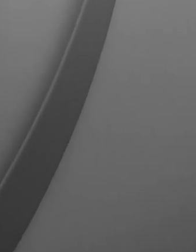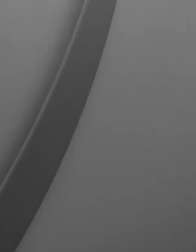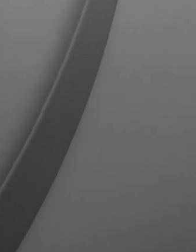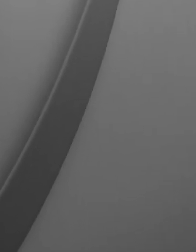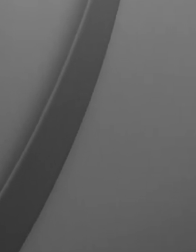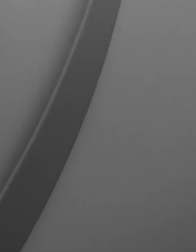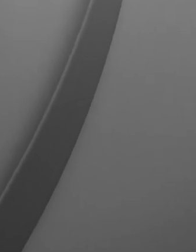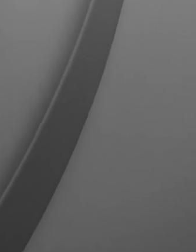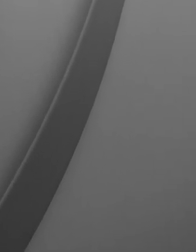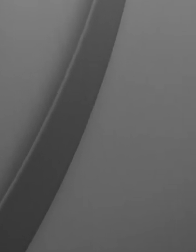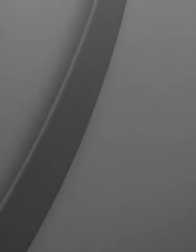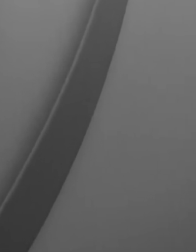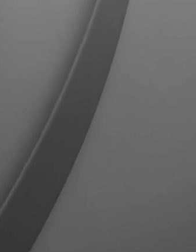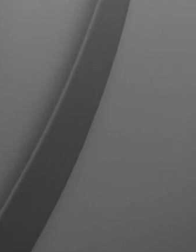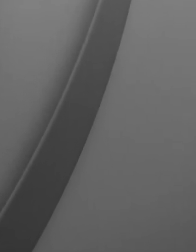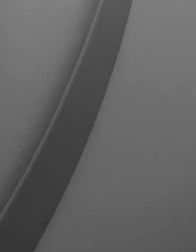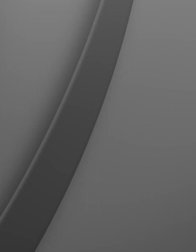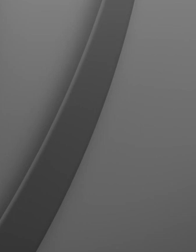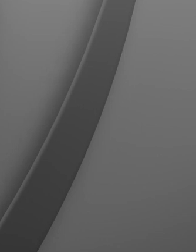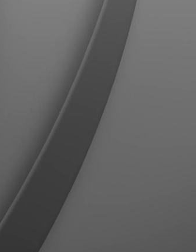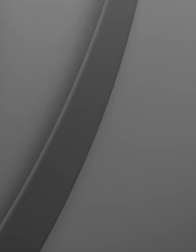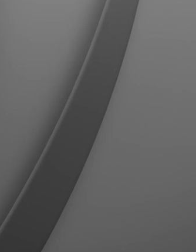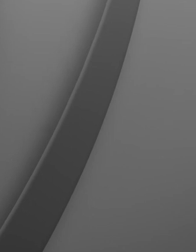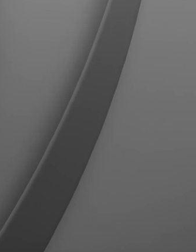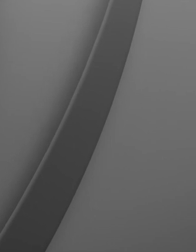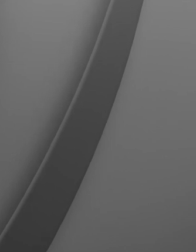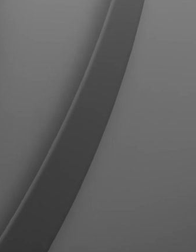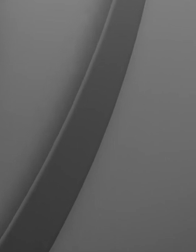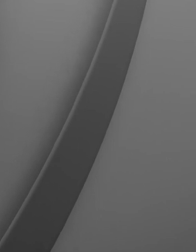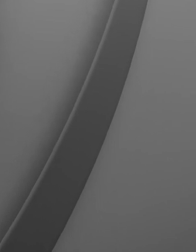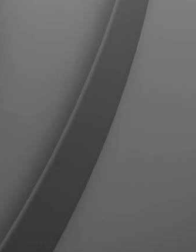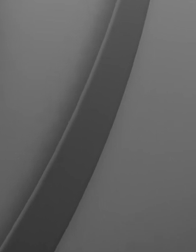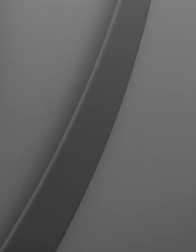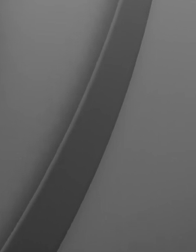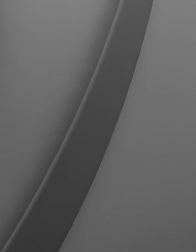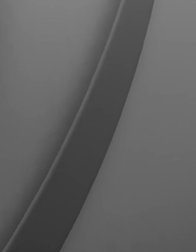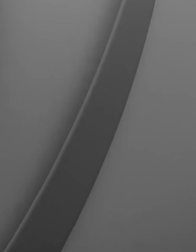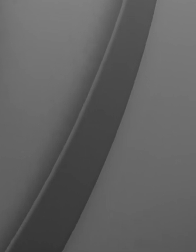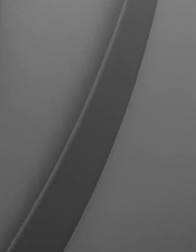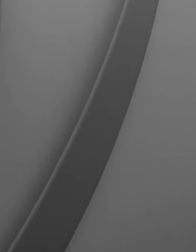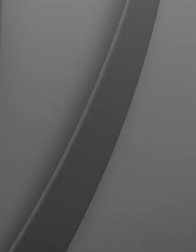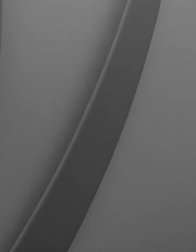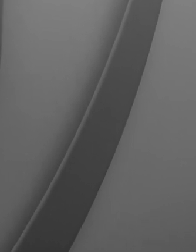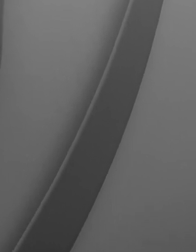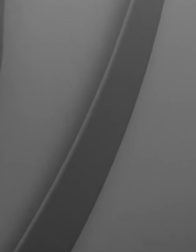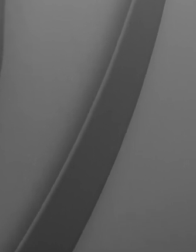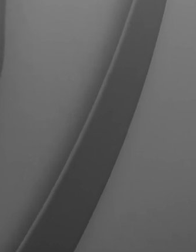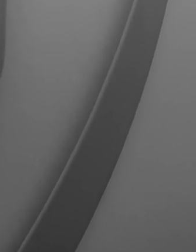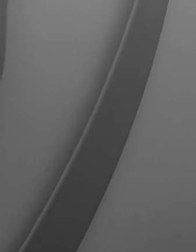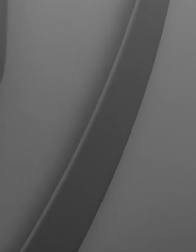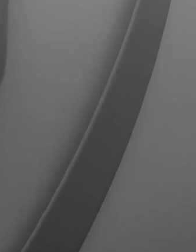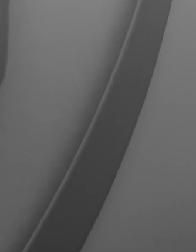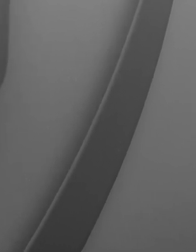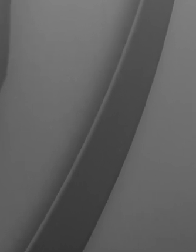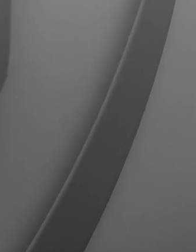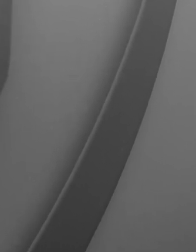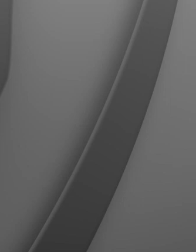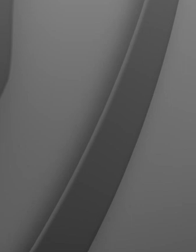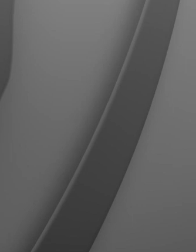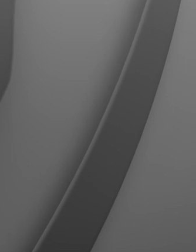do YouTube curta a página no Facebook siga o perfil no